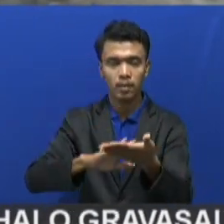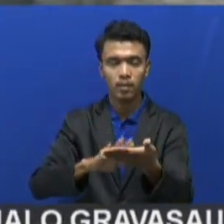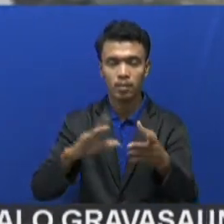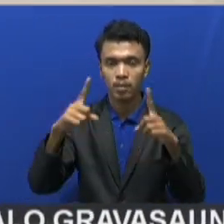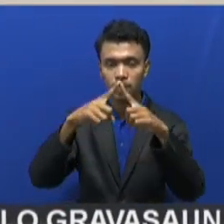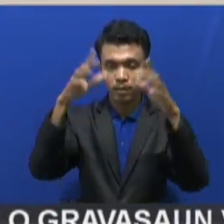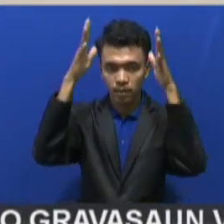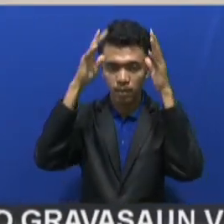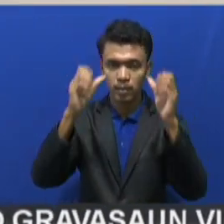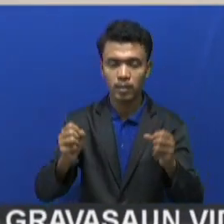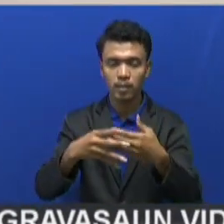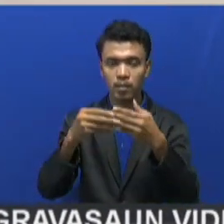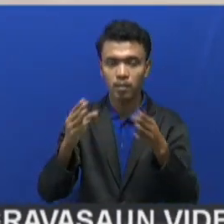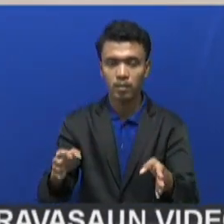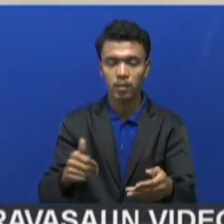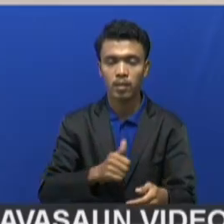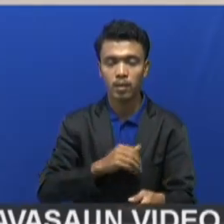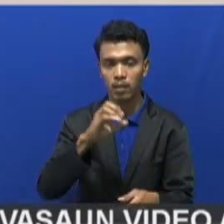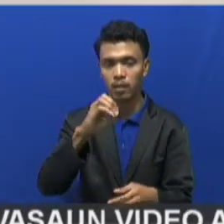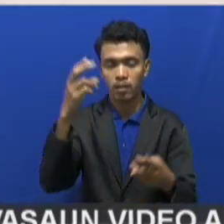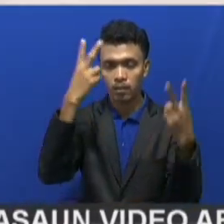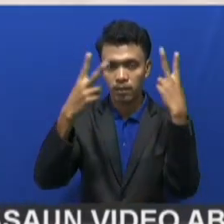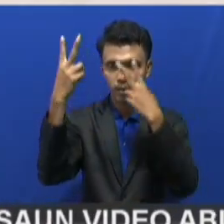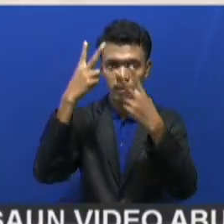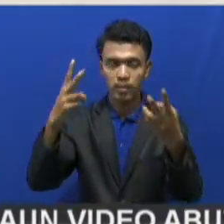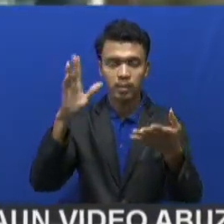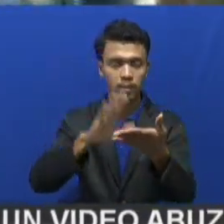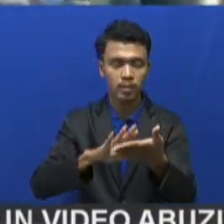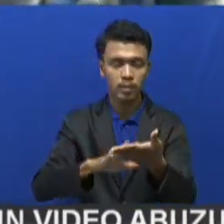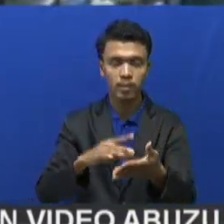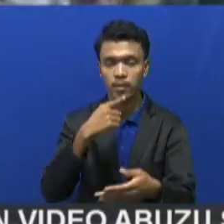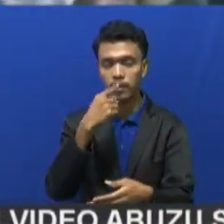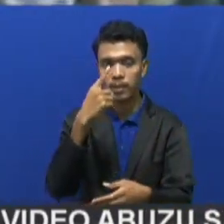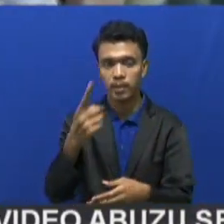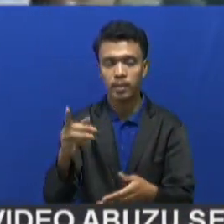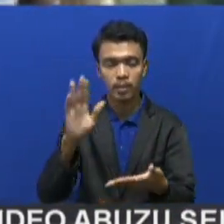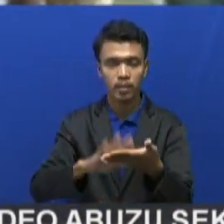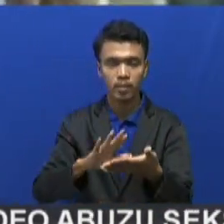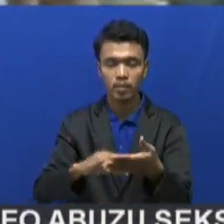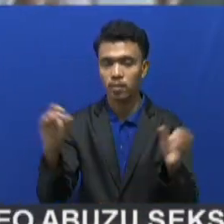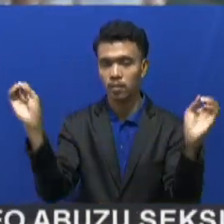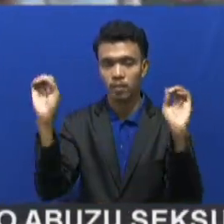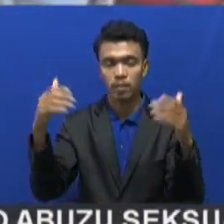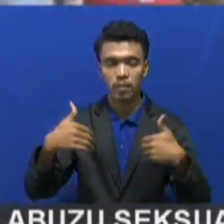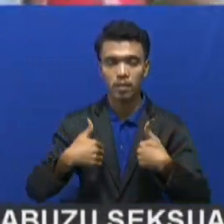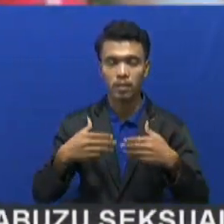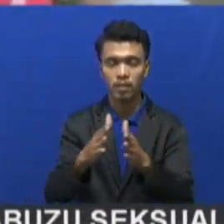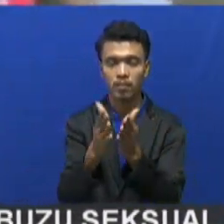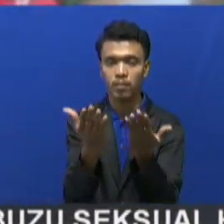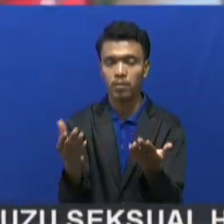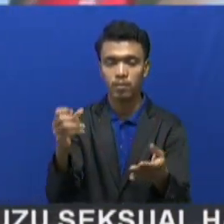autoridade municipal Ainaro, na be visita a escola refere. Ângelo Gonzaga relata, escola nela ia Livru, Ciências